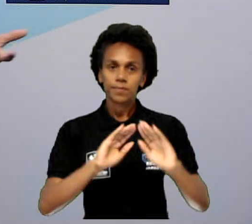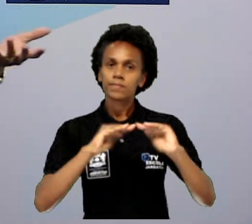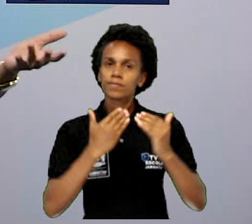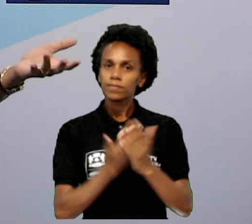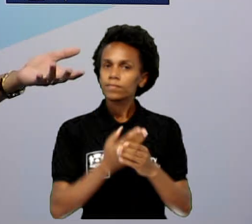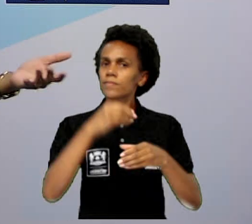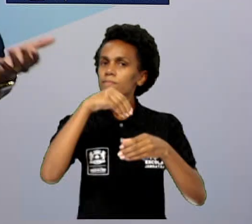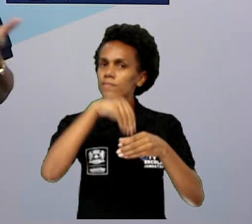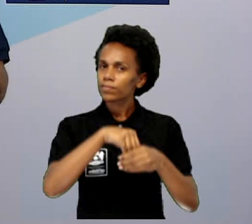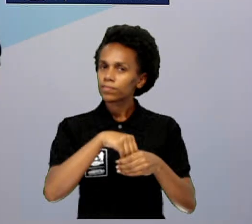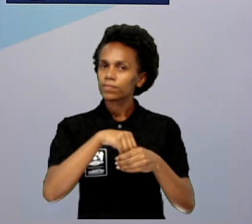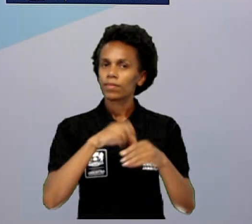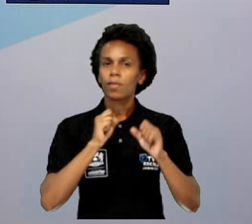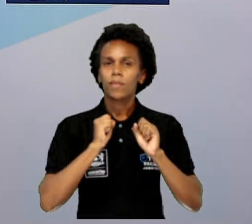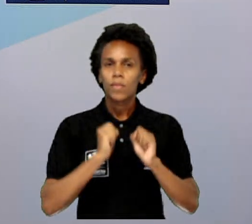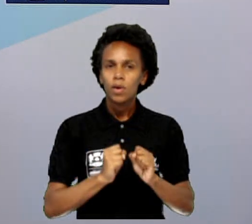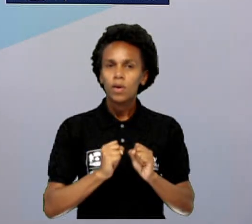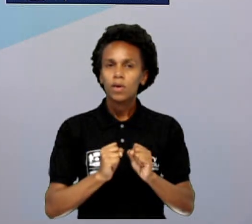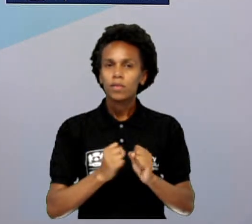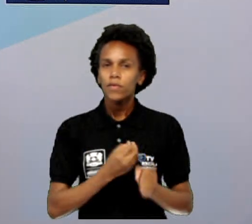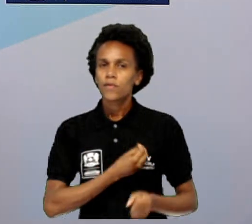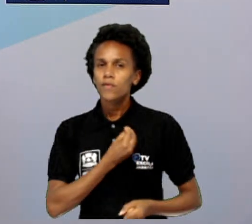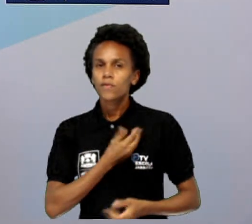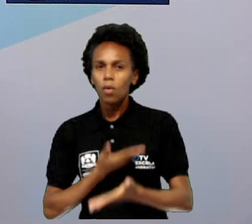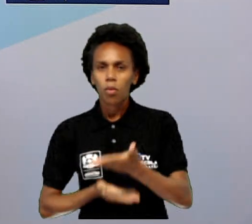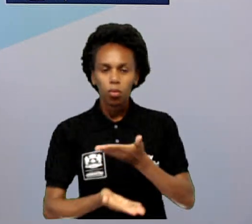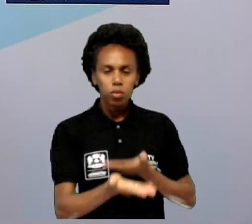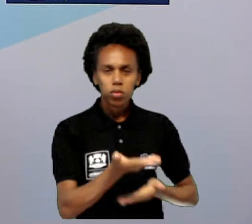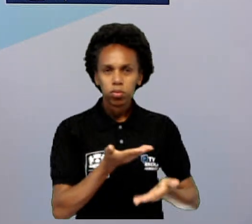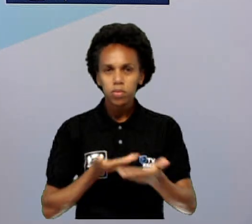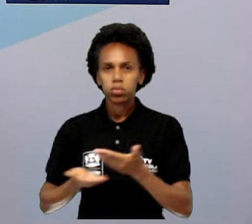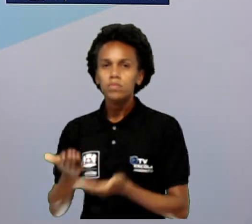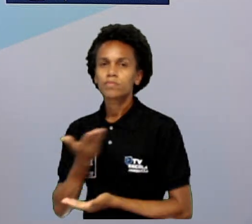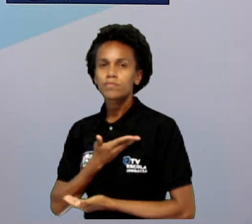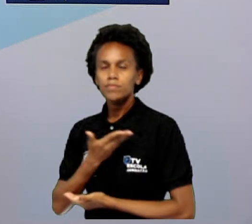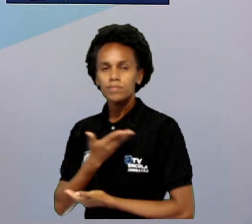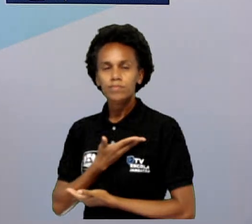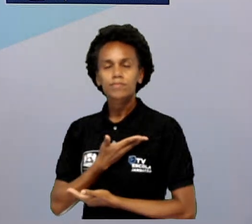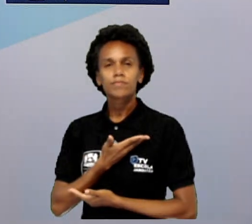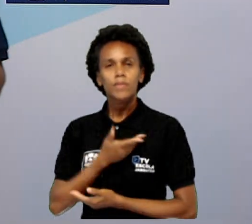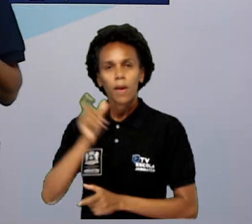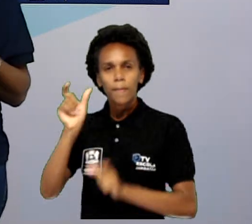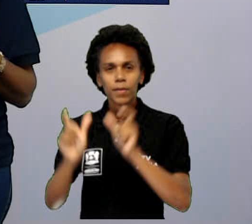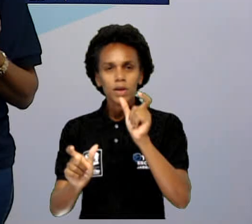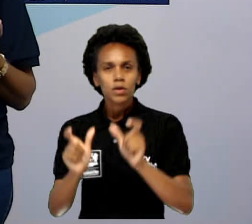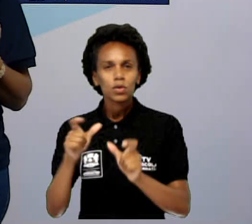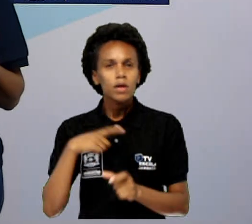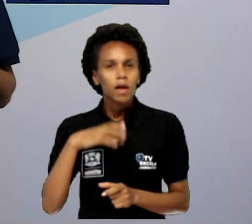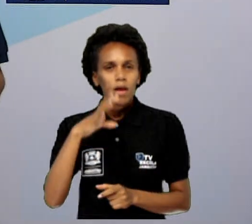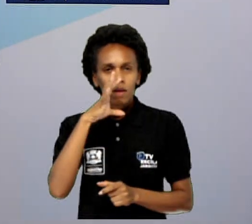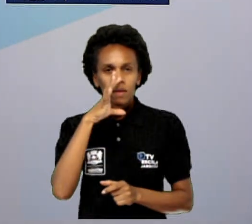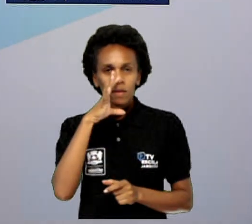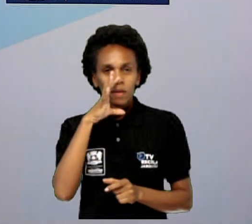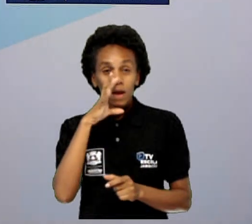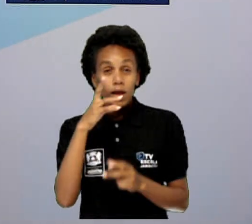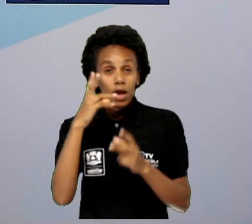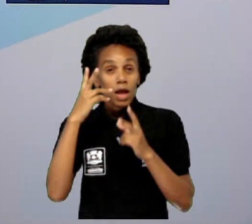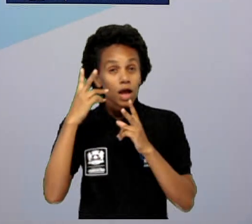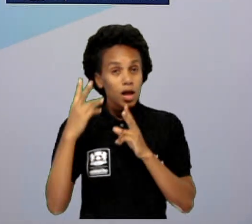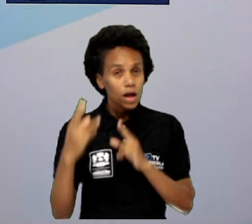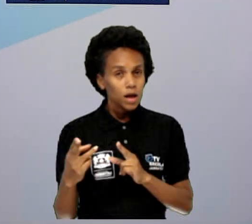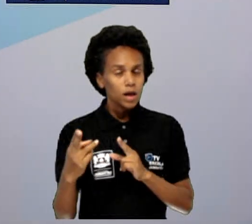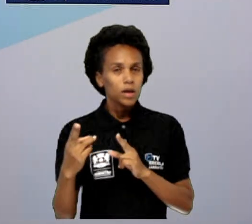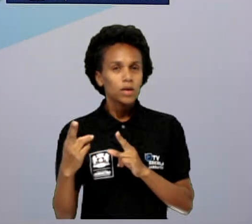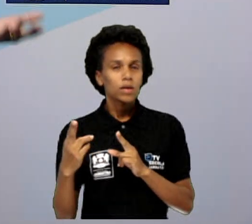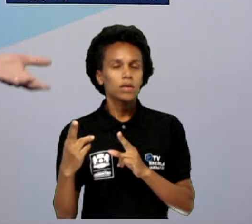colegas, as pessoas que têm interesses iguais aos nossos, que são os nossos colegas, nós também convivemos